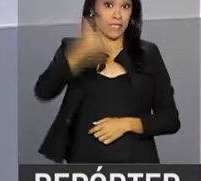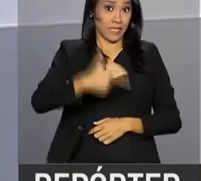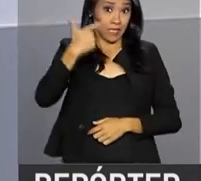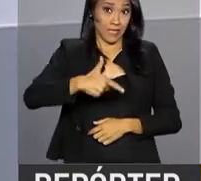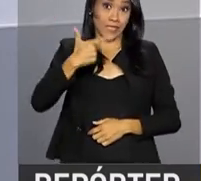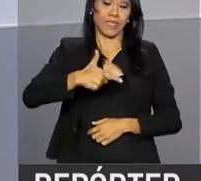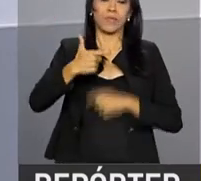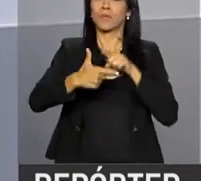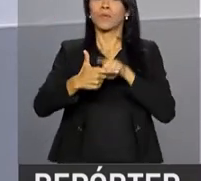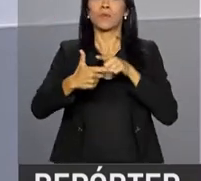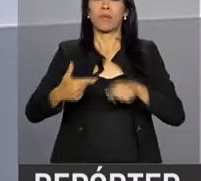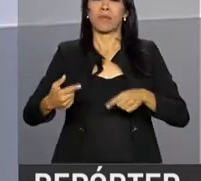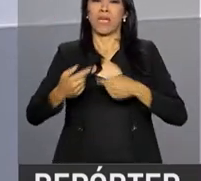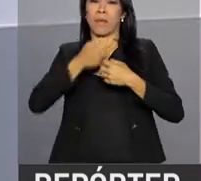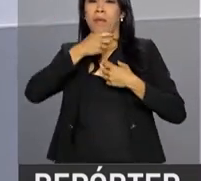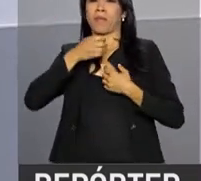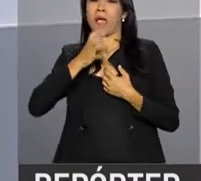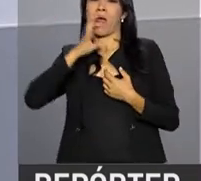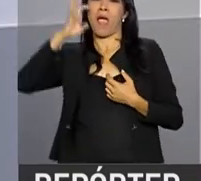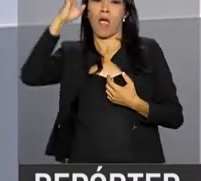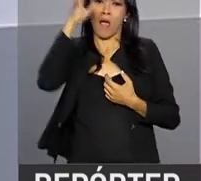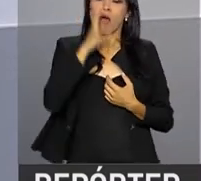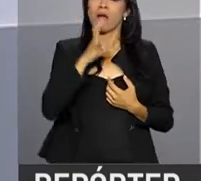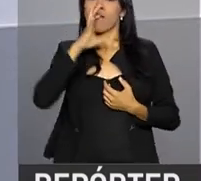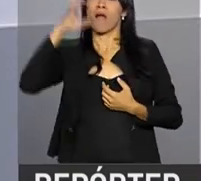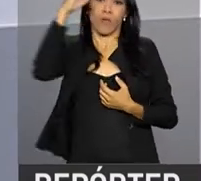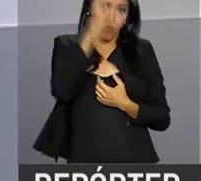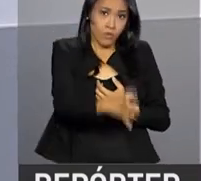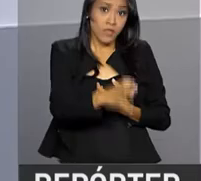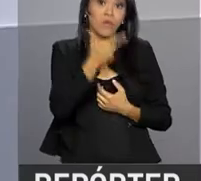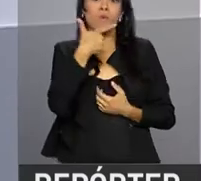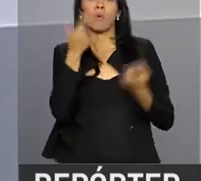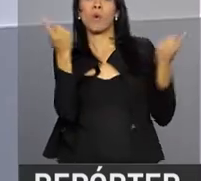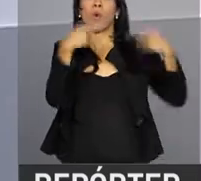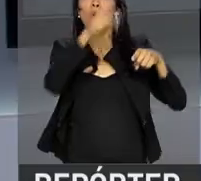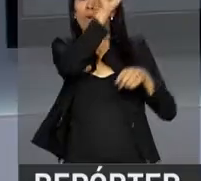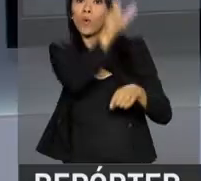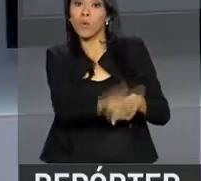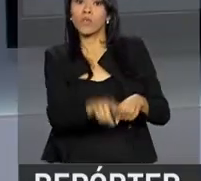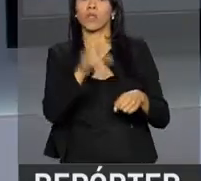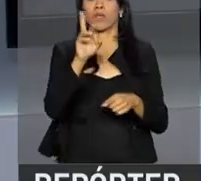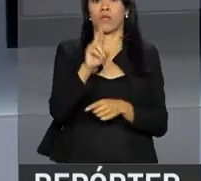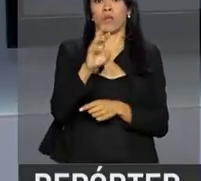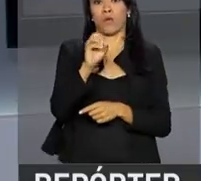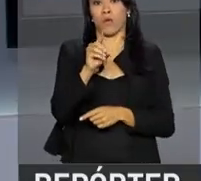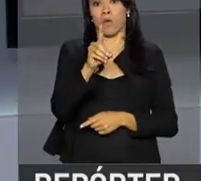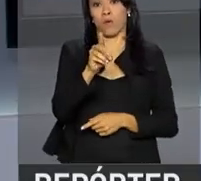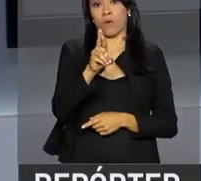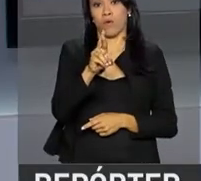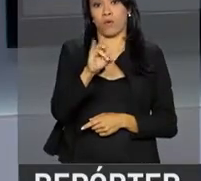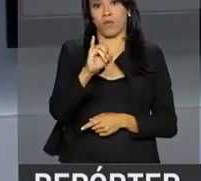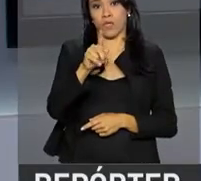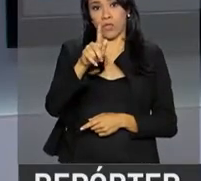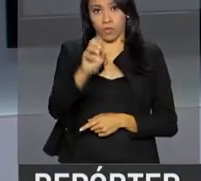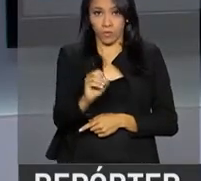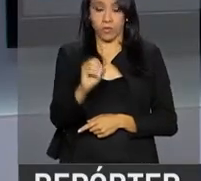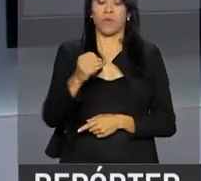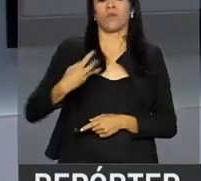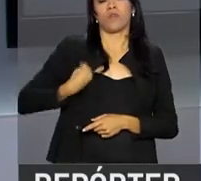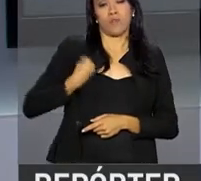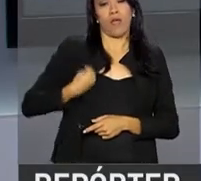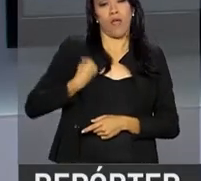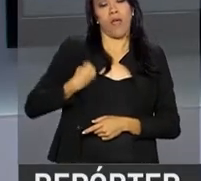michel temer apresentada pelo procurador geral da república rodrigo janot o repórter joão pedro neto está no palácio do planalto